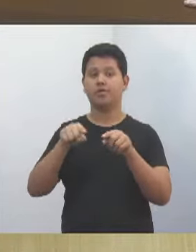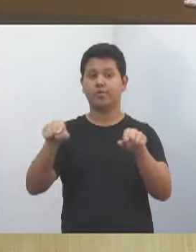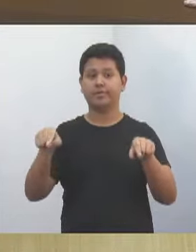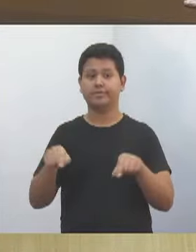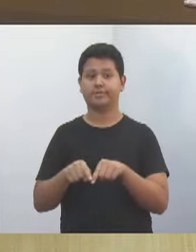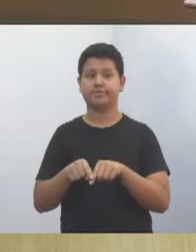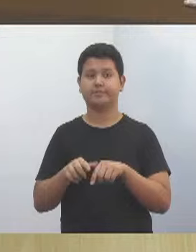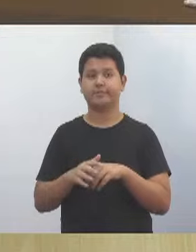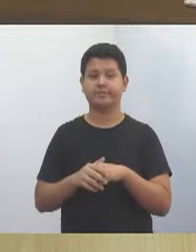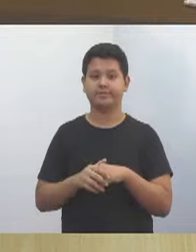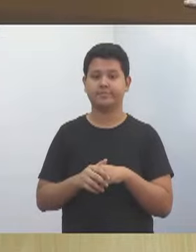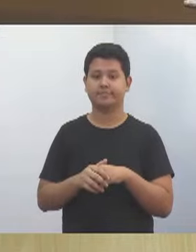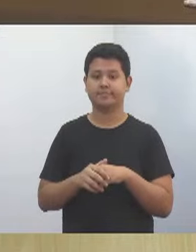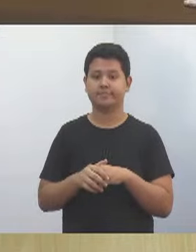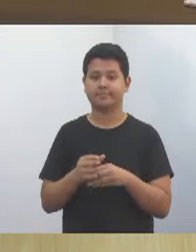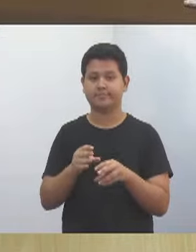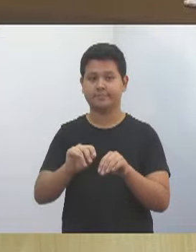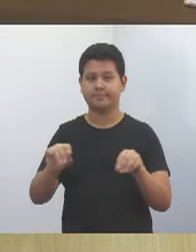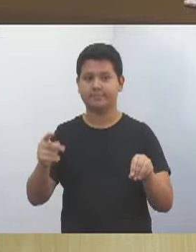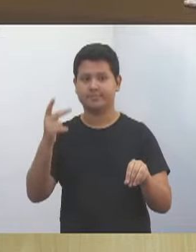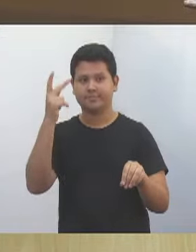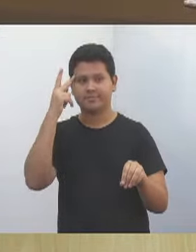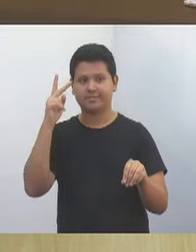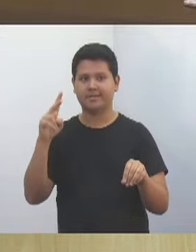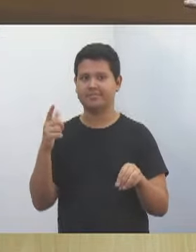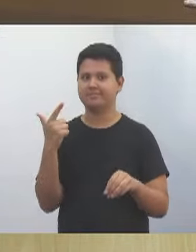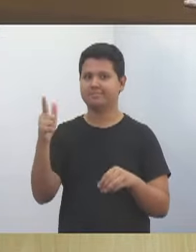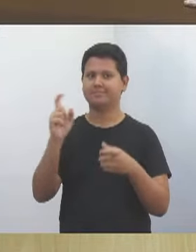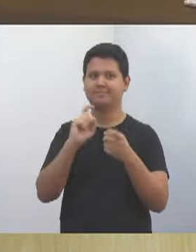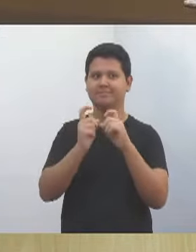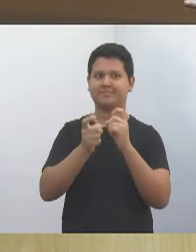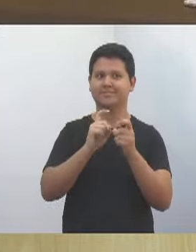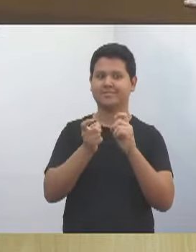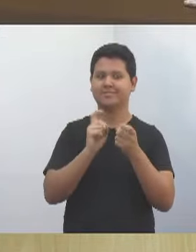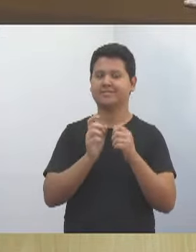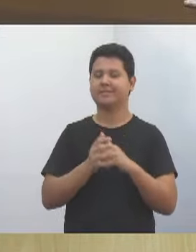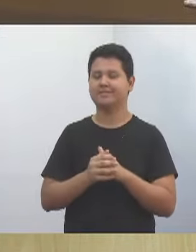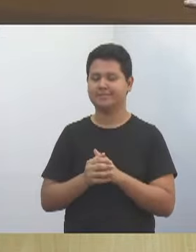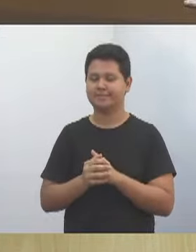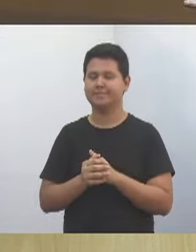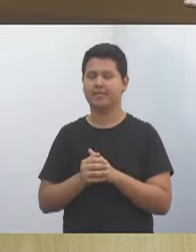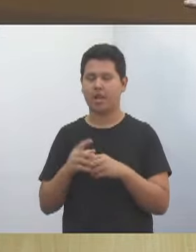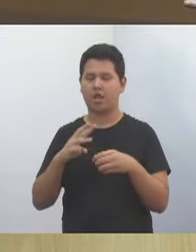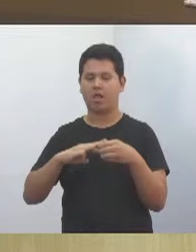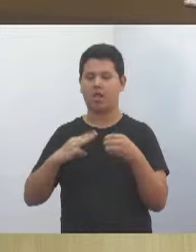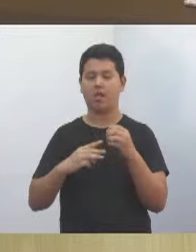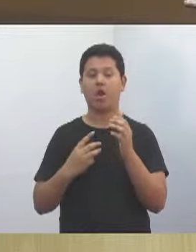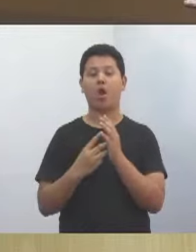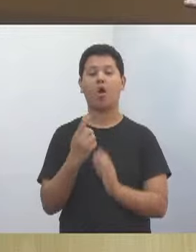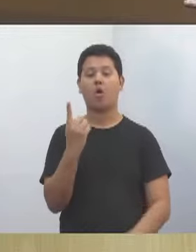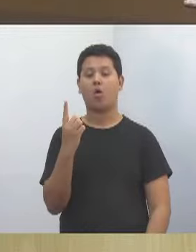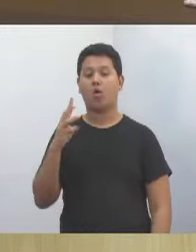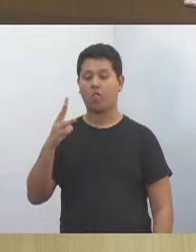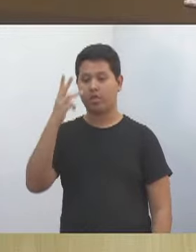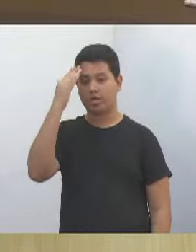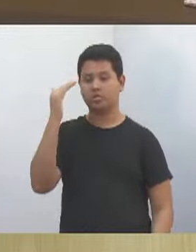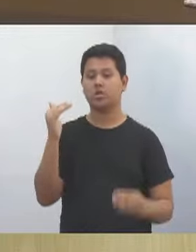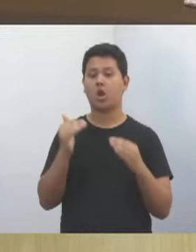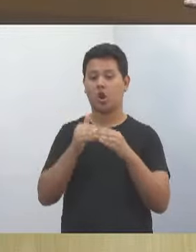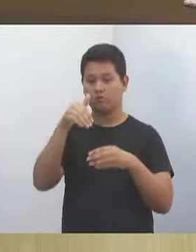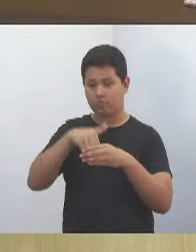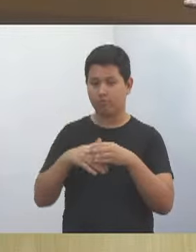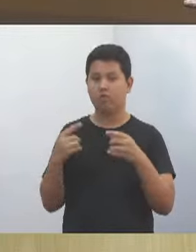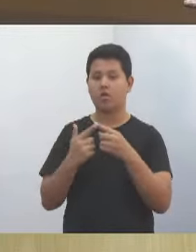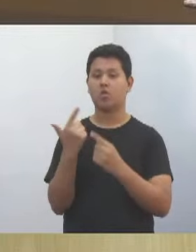de Jacareí e dá outras providências. Primeira discussão, projeto aprovado por unanimidade. Foram 13 votos favoráveis.